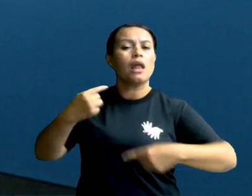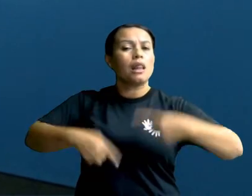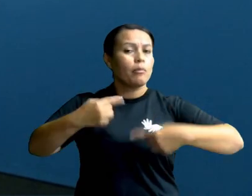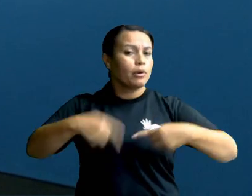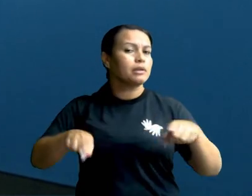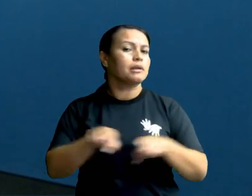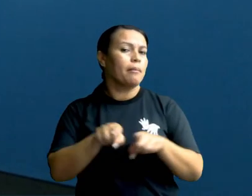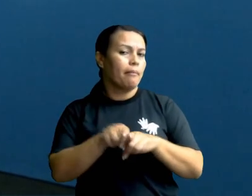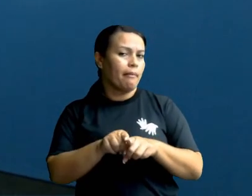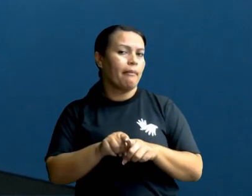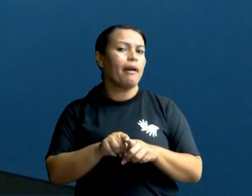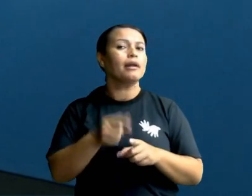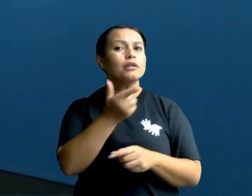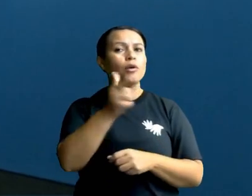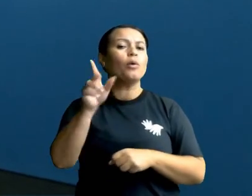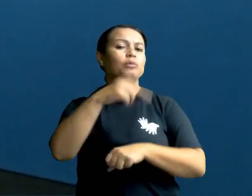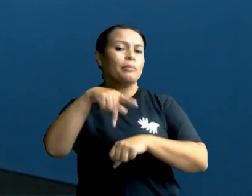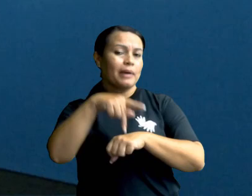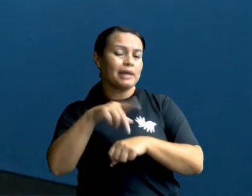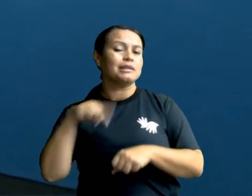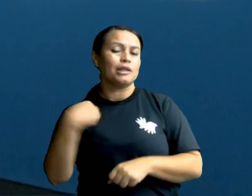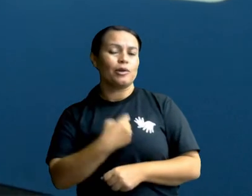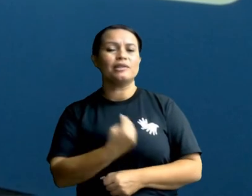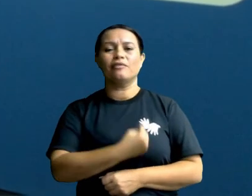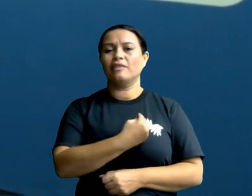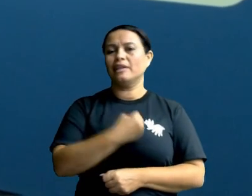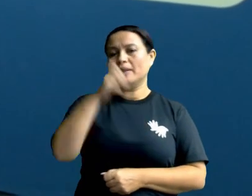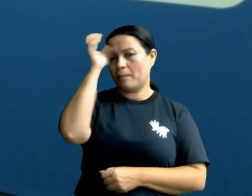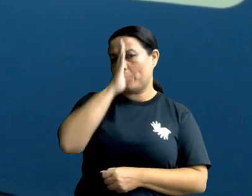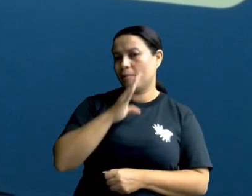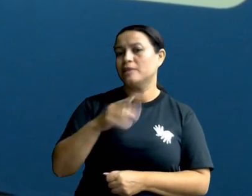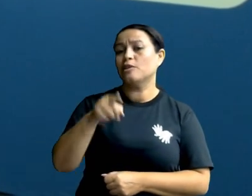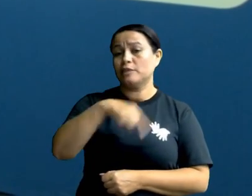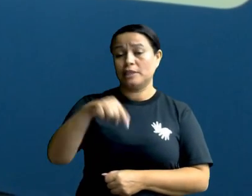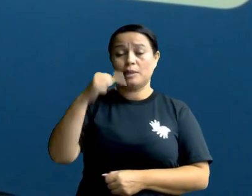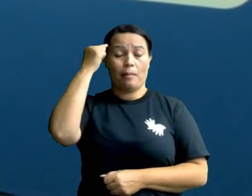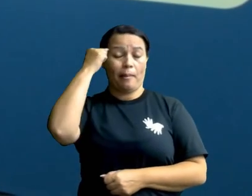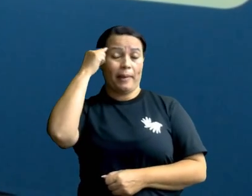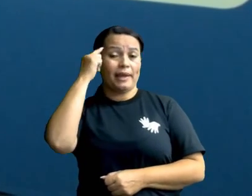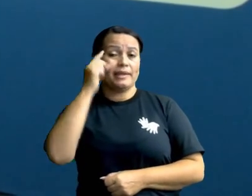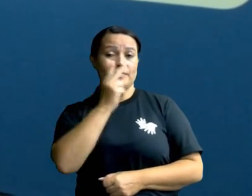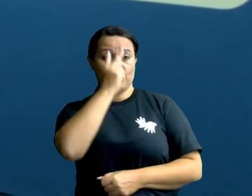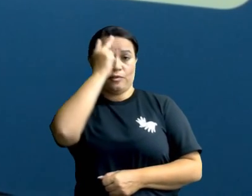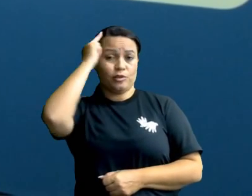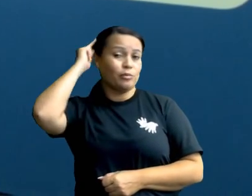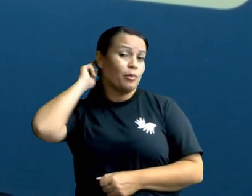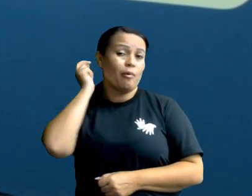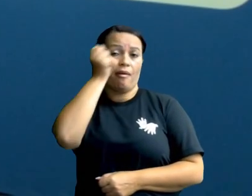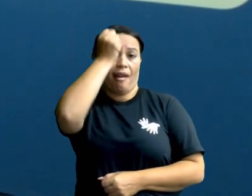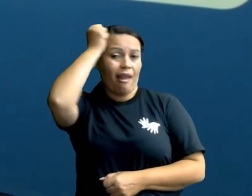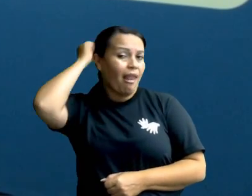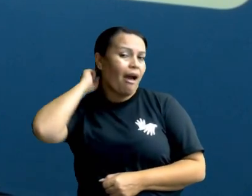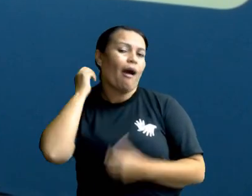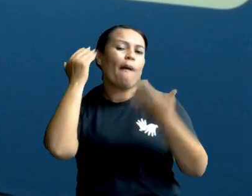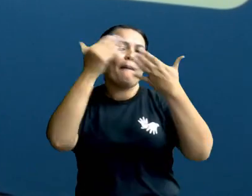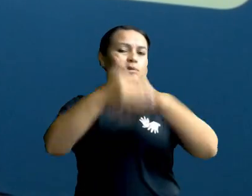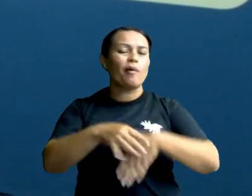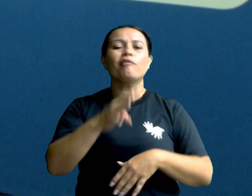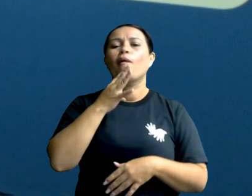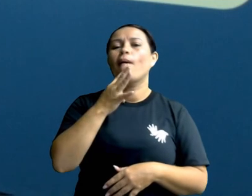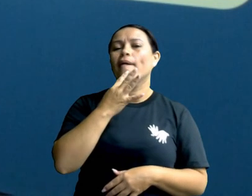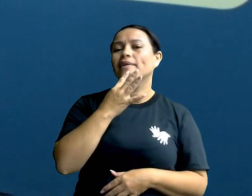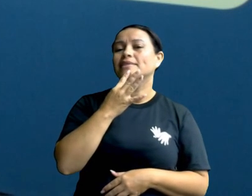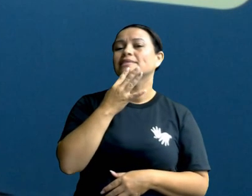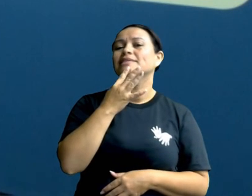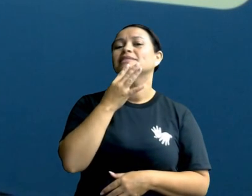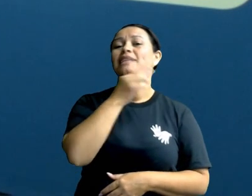inclusive na vida aqui de nós brasileiros. Então, para você que pensa em fazer um vestibular, você que pensa em fazer as provas, né, mais na frente, conhecer